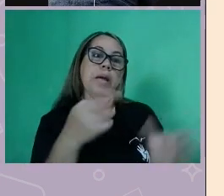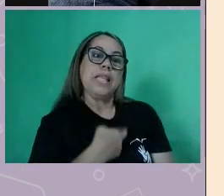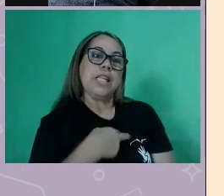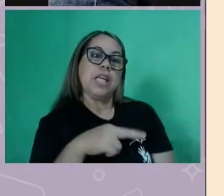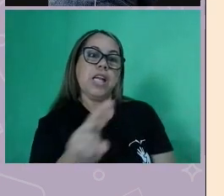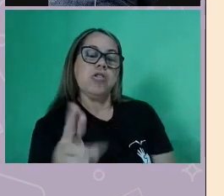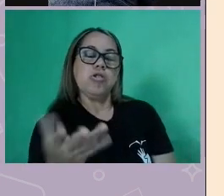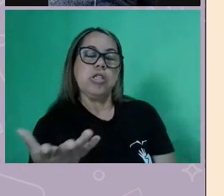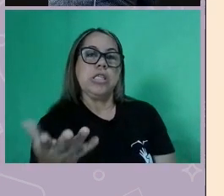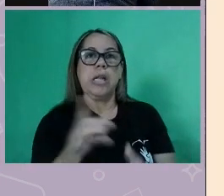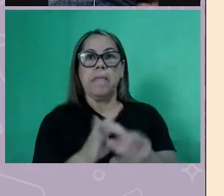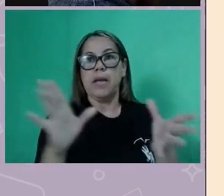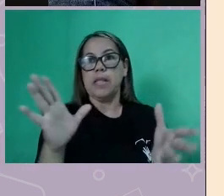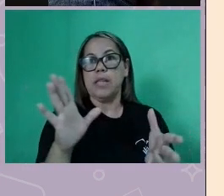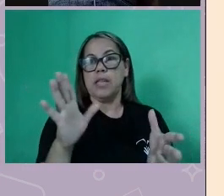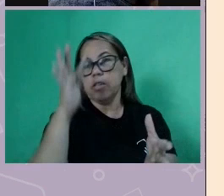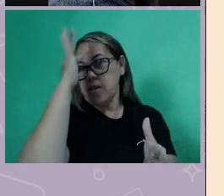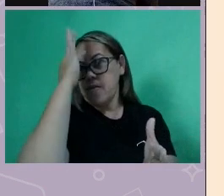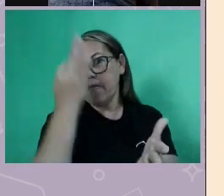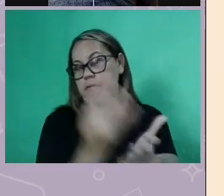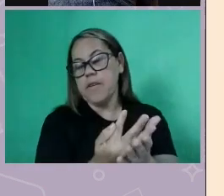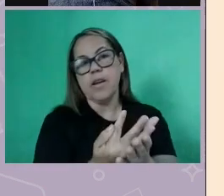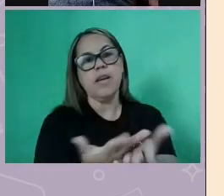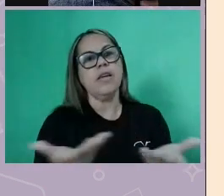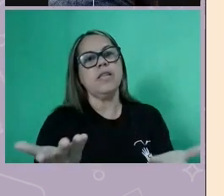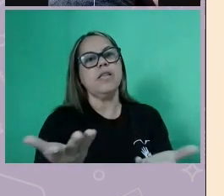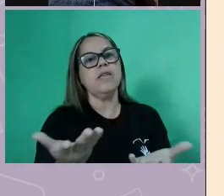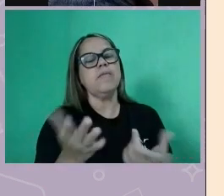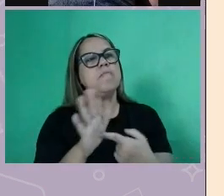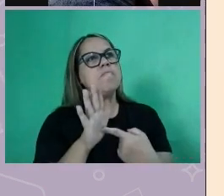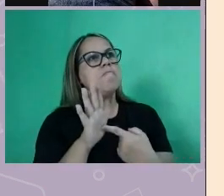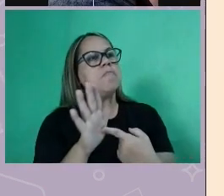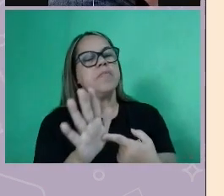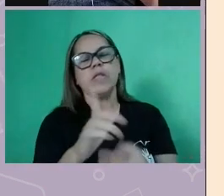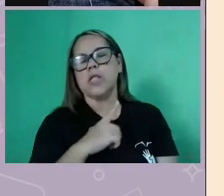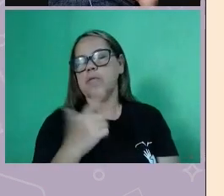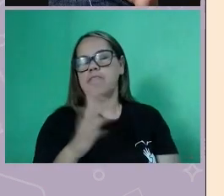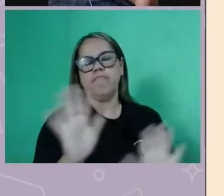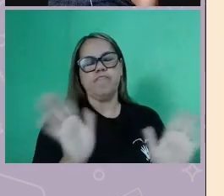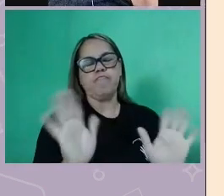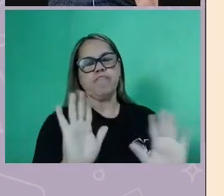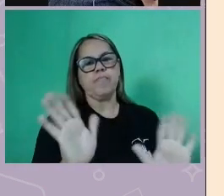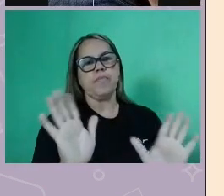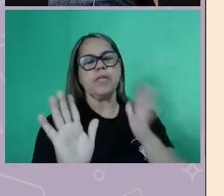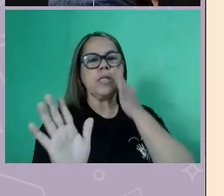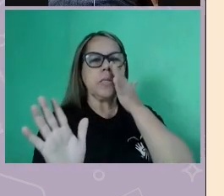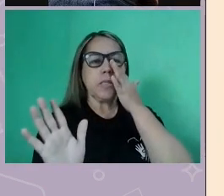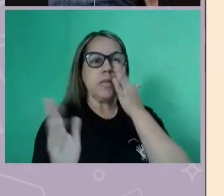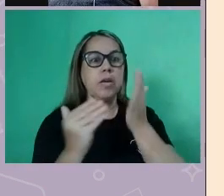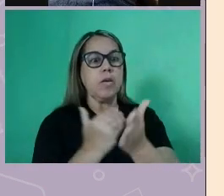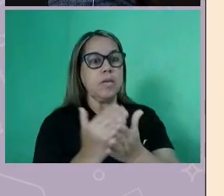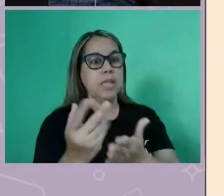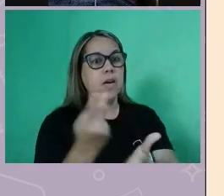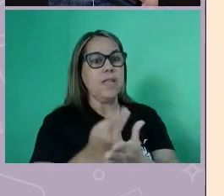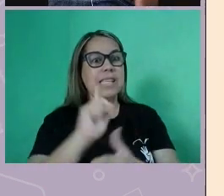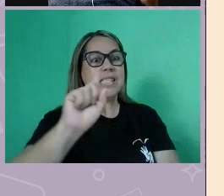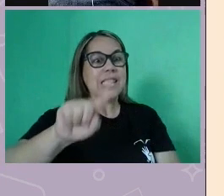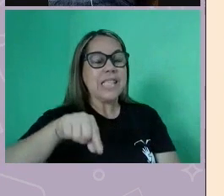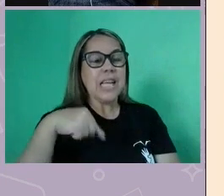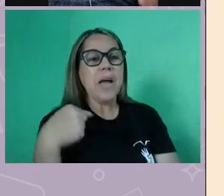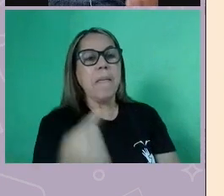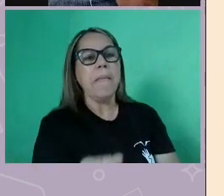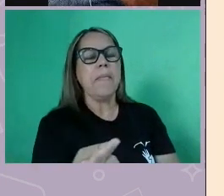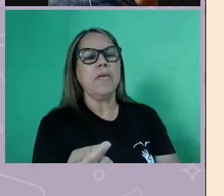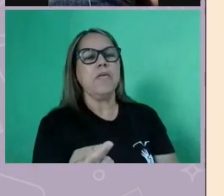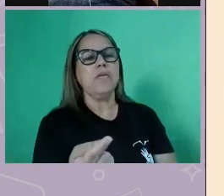fé a liberdade digamos de expressão individual não existe isso é uma coisa que começa depois certo isso é uma coisa que